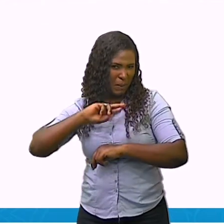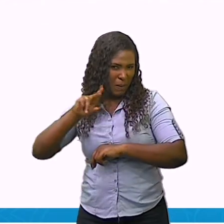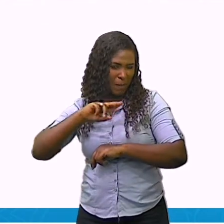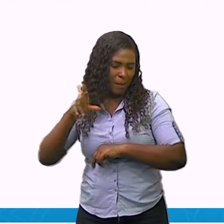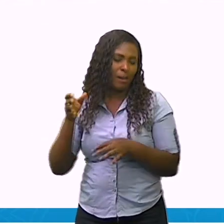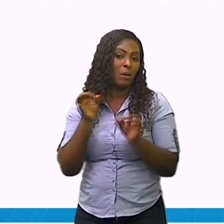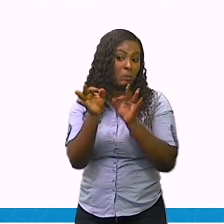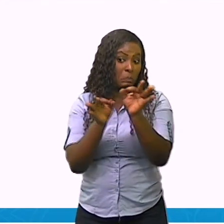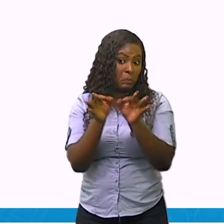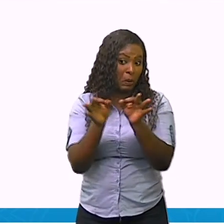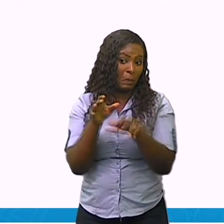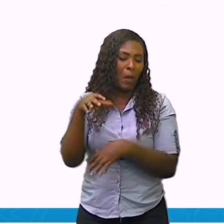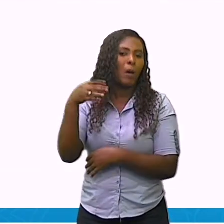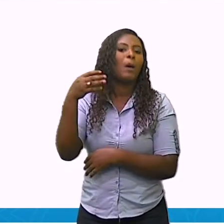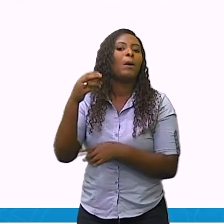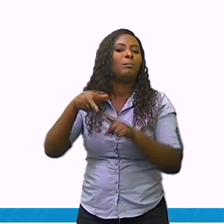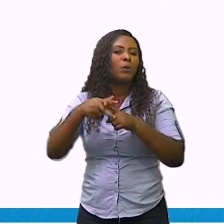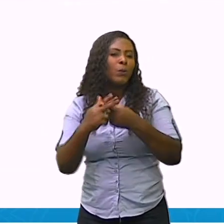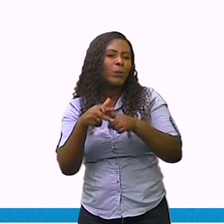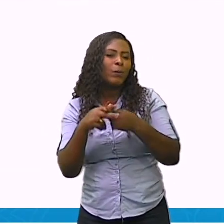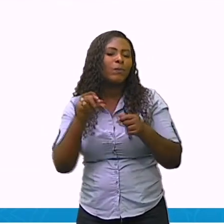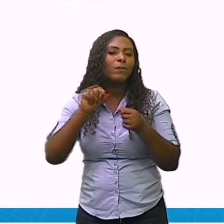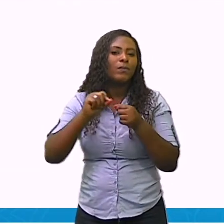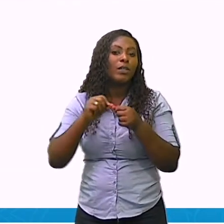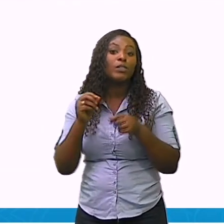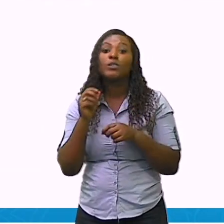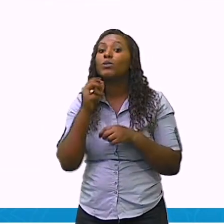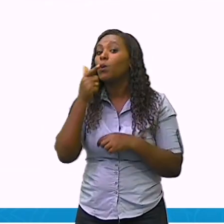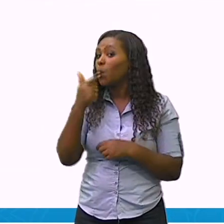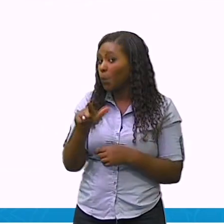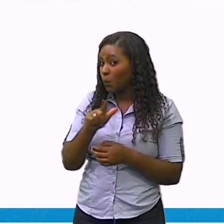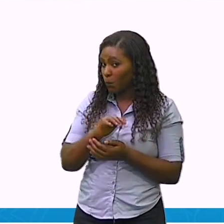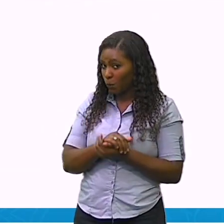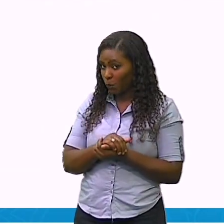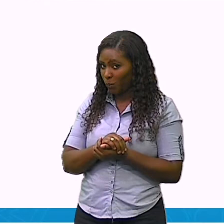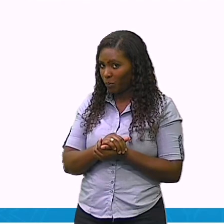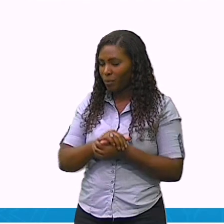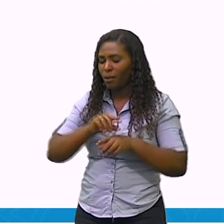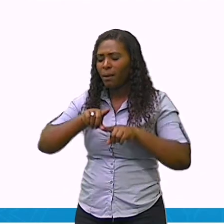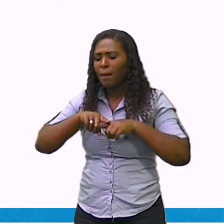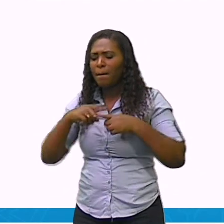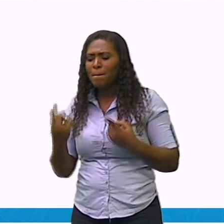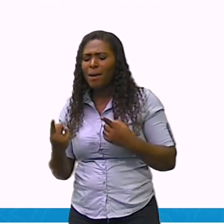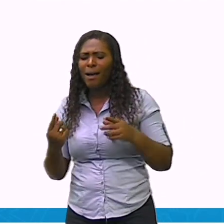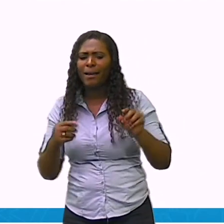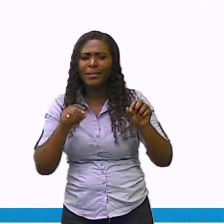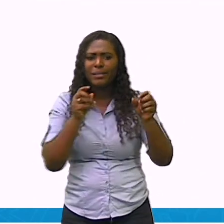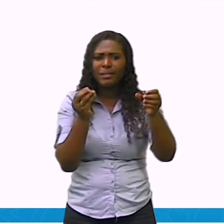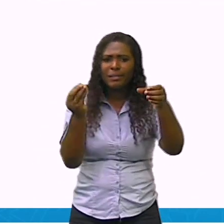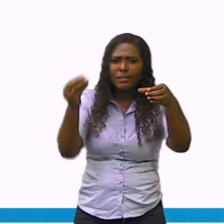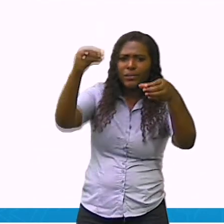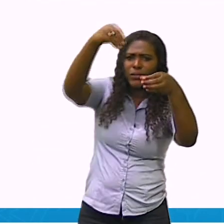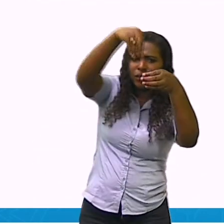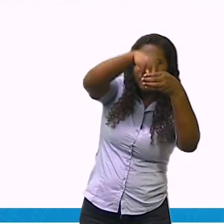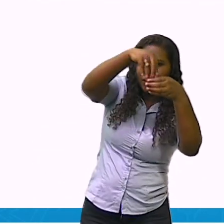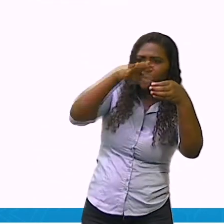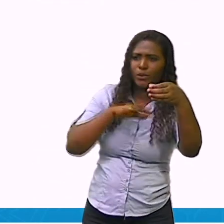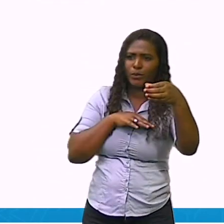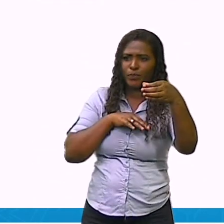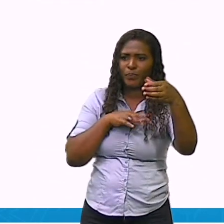programa. Ele foi inserido os seguintes elementos. Menos